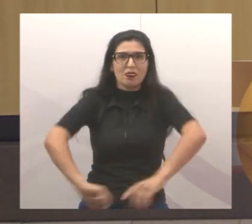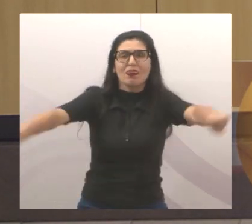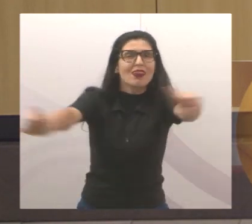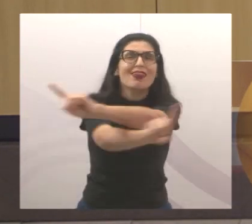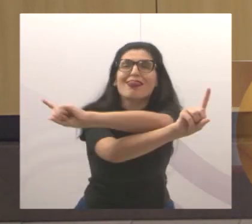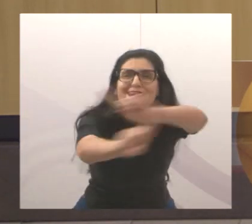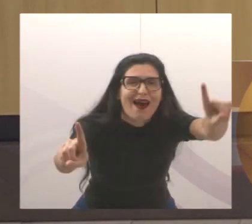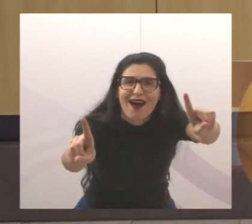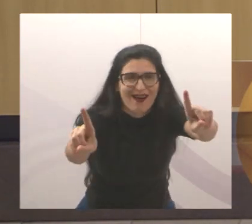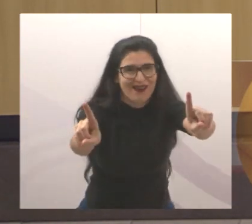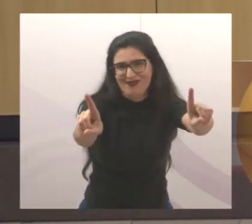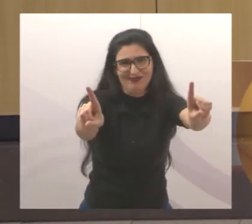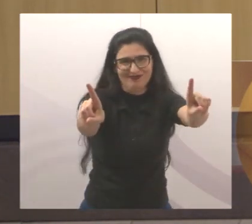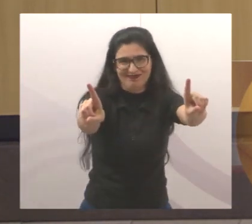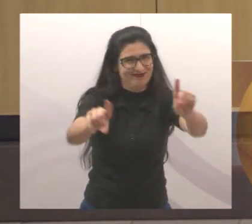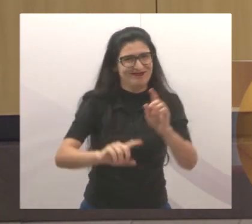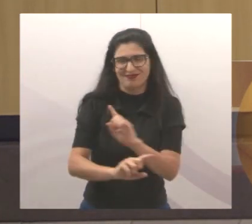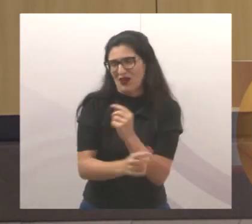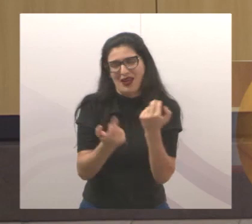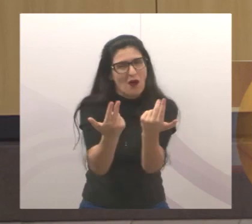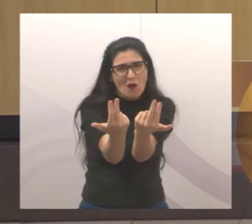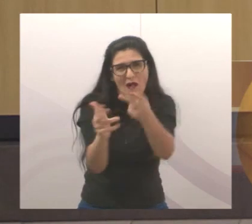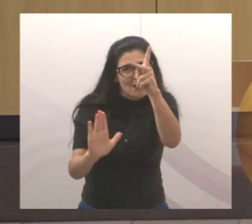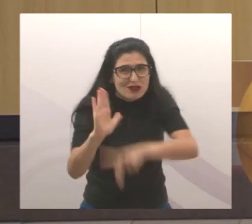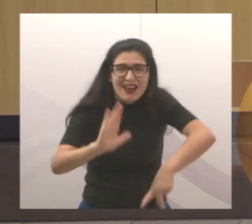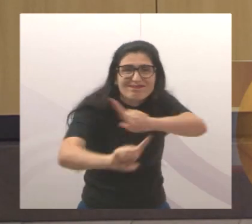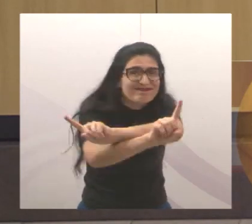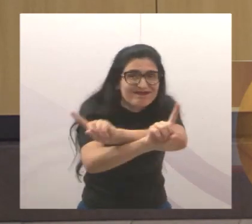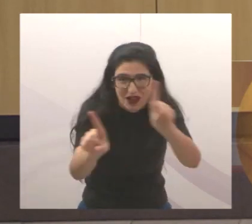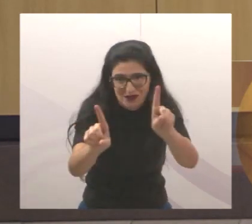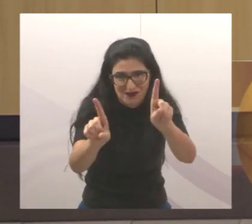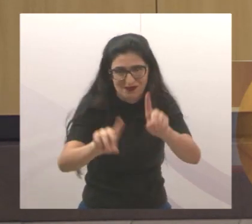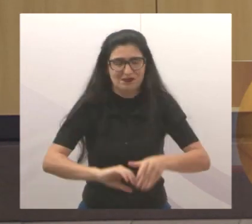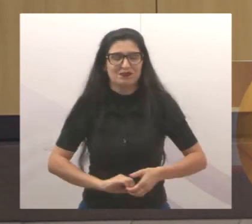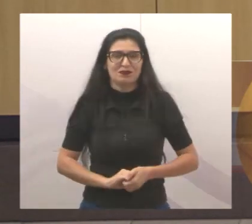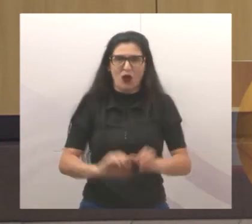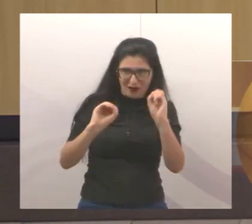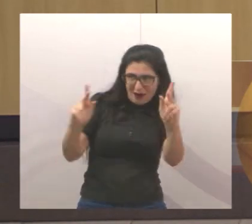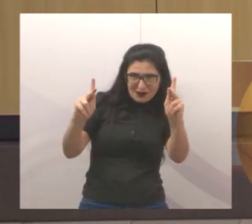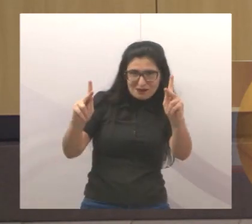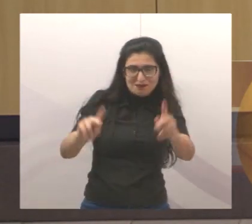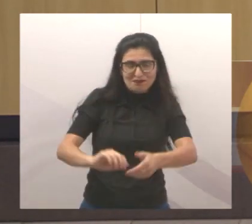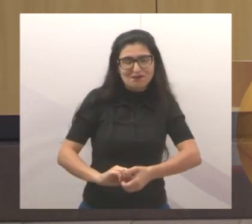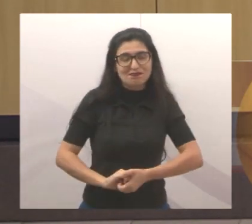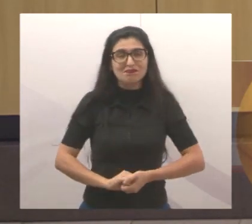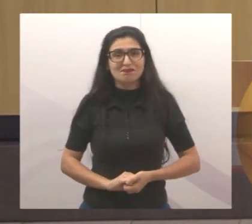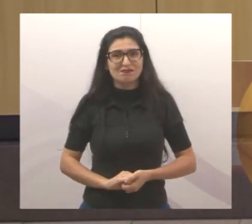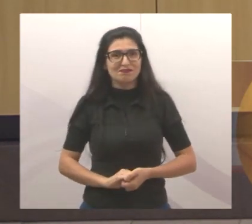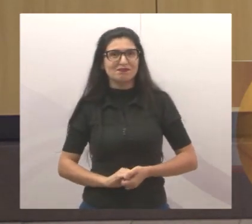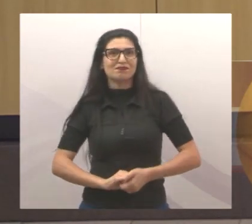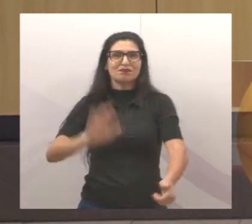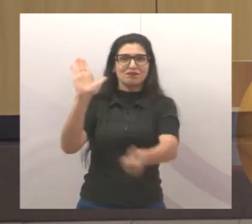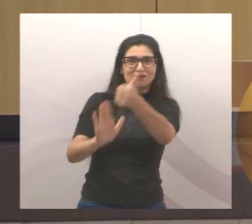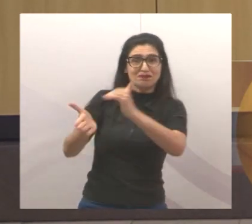Não é da forma dos projetos. Não tem discussão. Tá? Peço ao primeiro secretário que